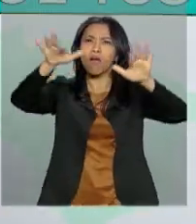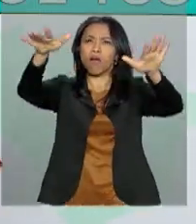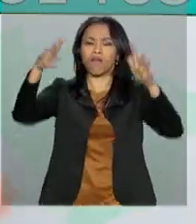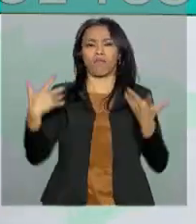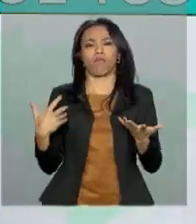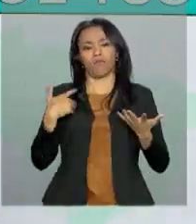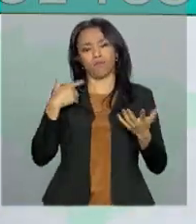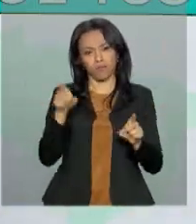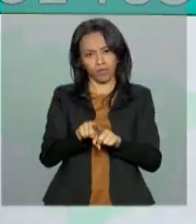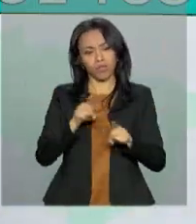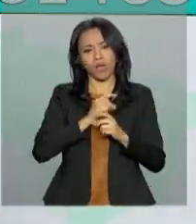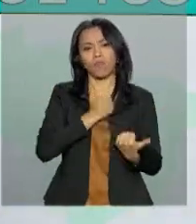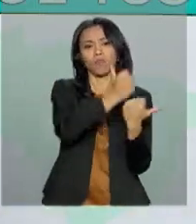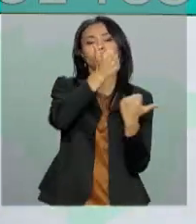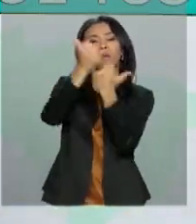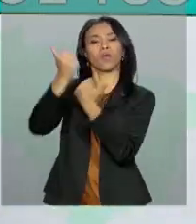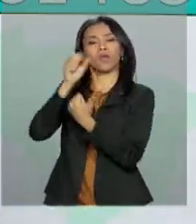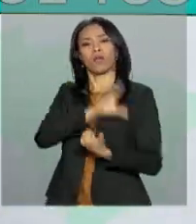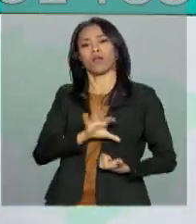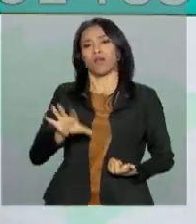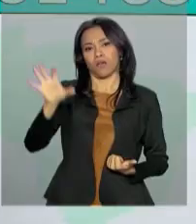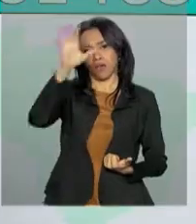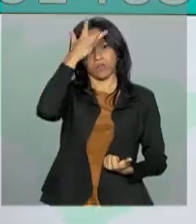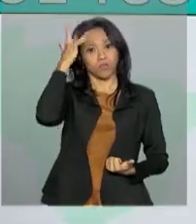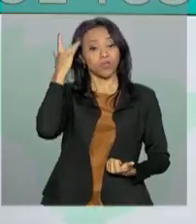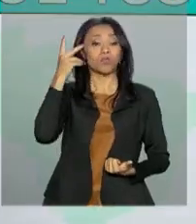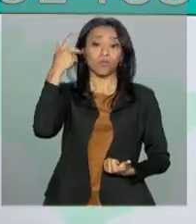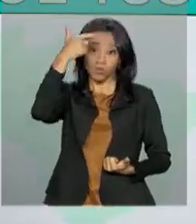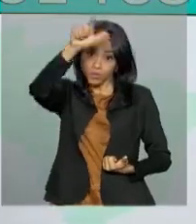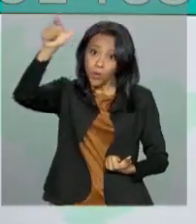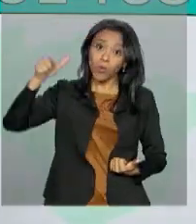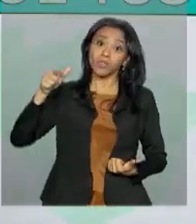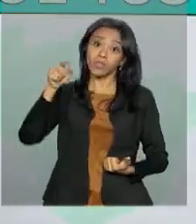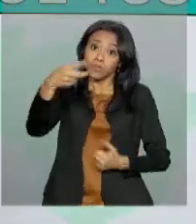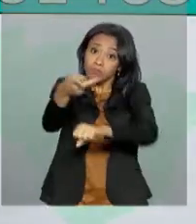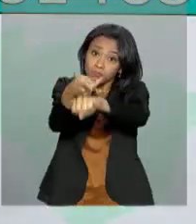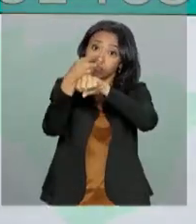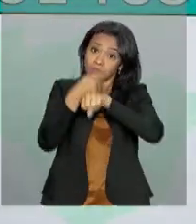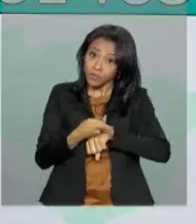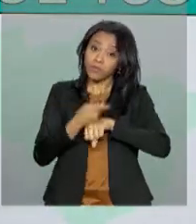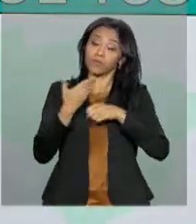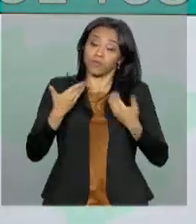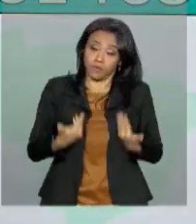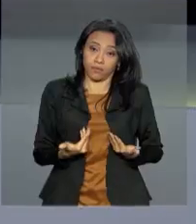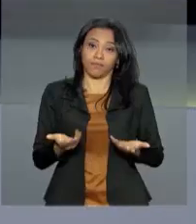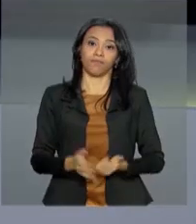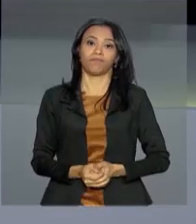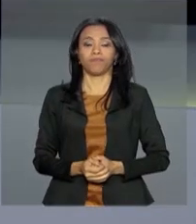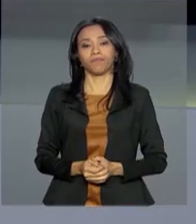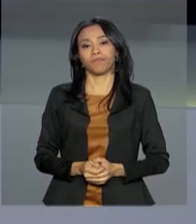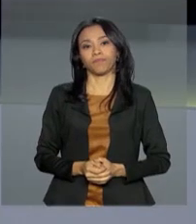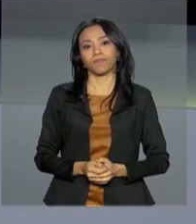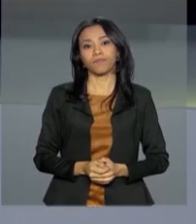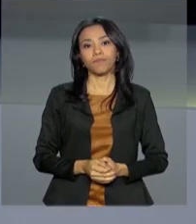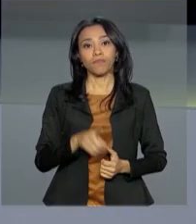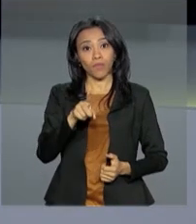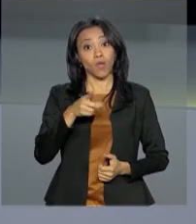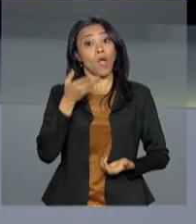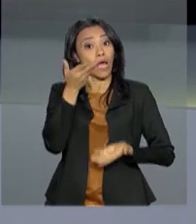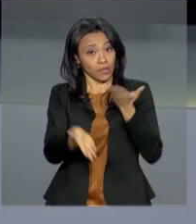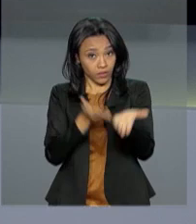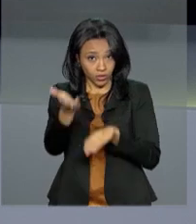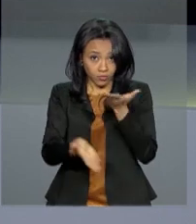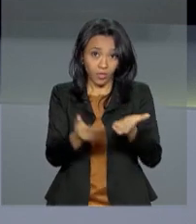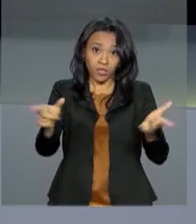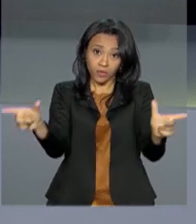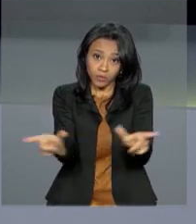disponibilizar o serviço do cv a mais pessoas que venham a precisar do trabalho o atendimento do